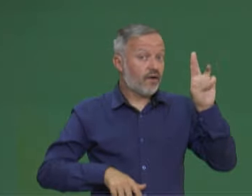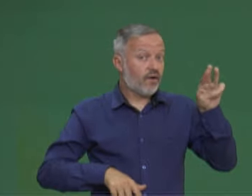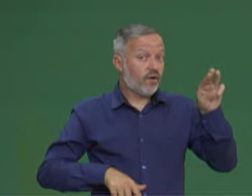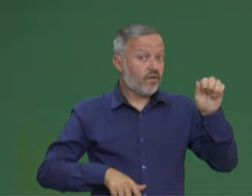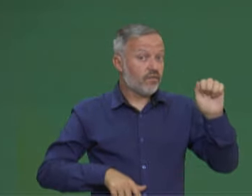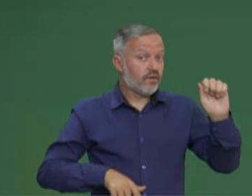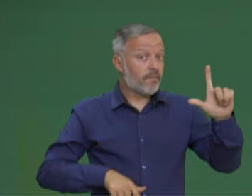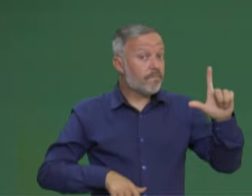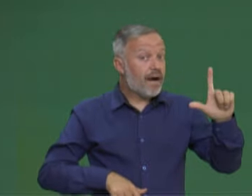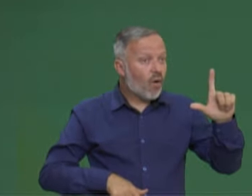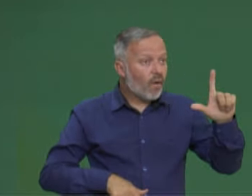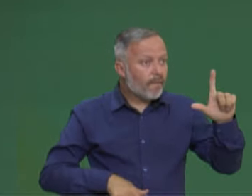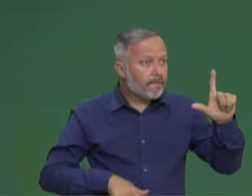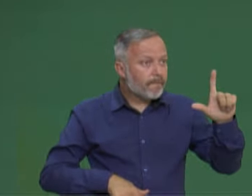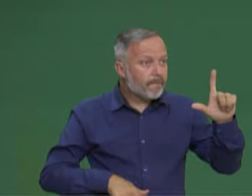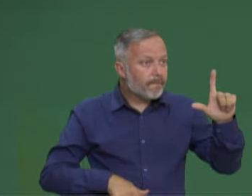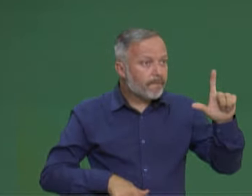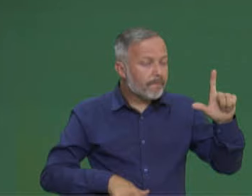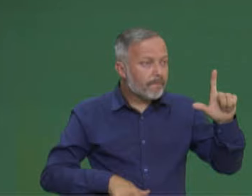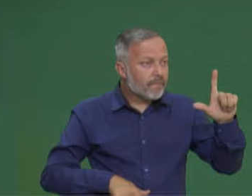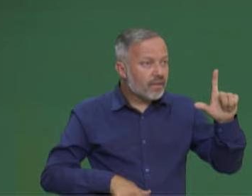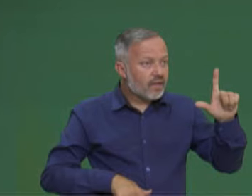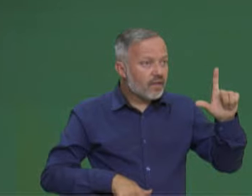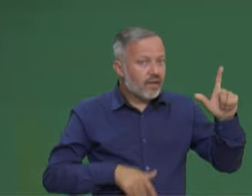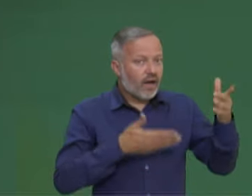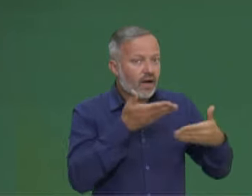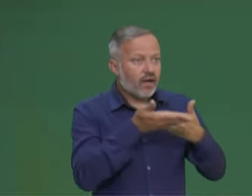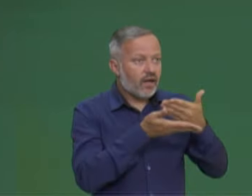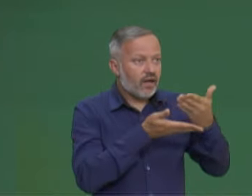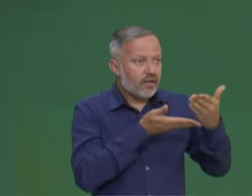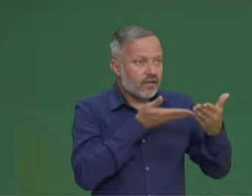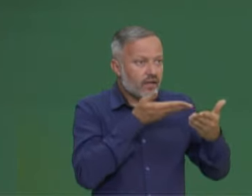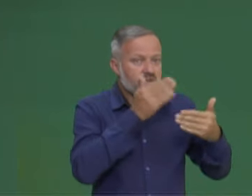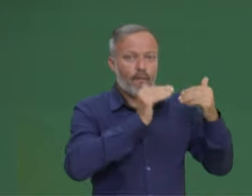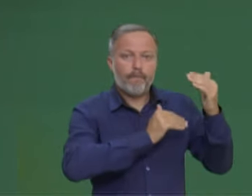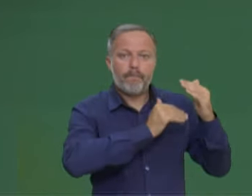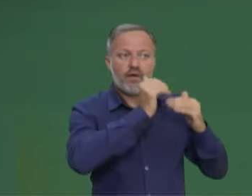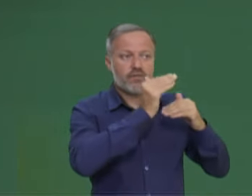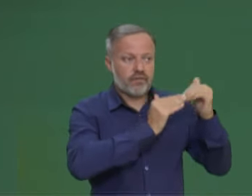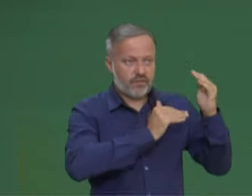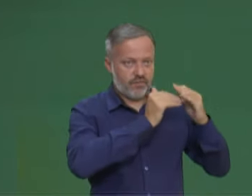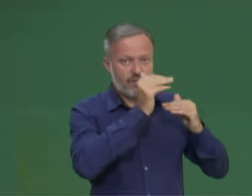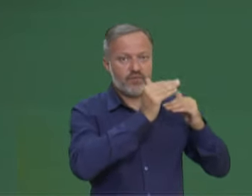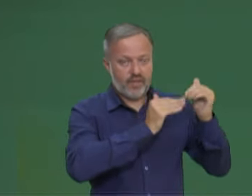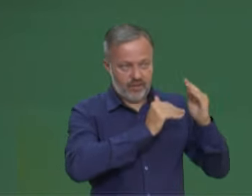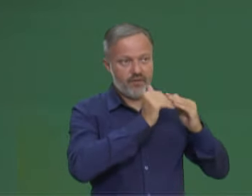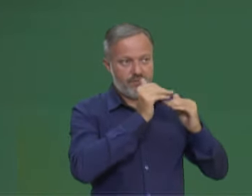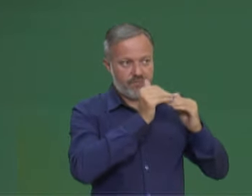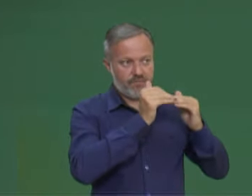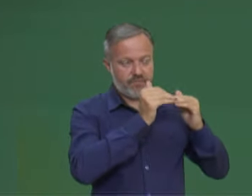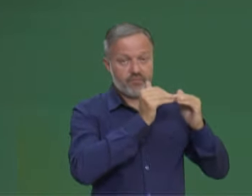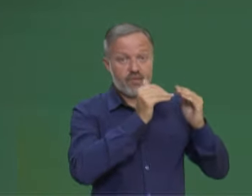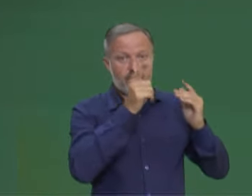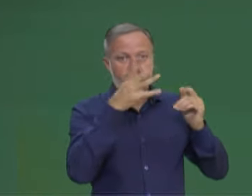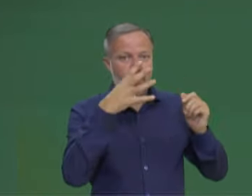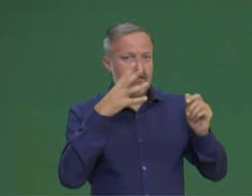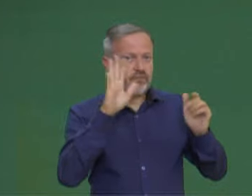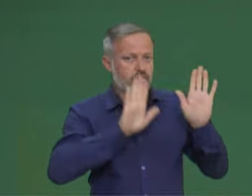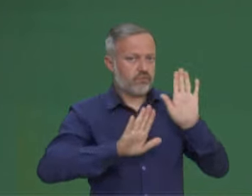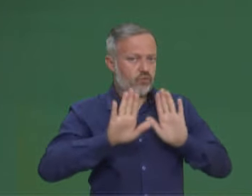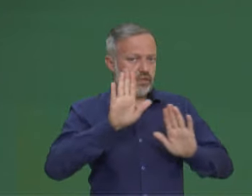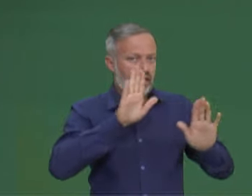Vamos a ela. Relações profissionais, Ou seja, nas relações profissionais, eu tenho que cuidar com a